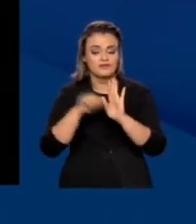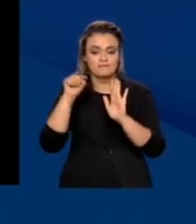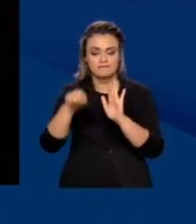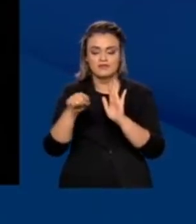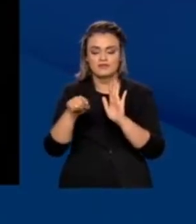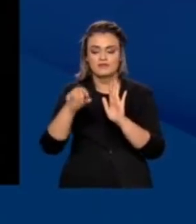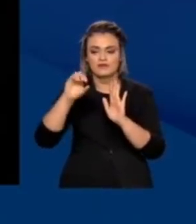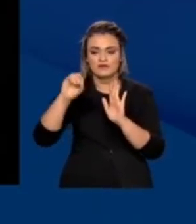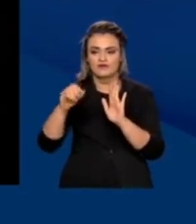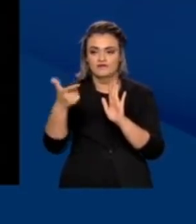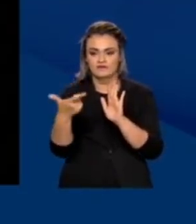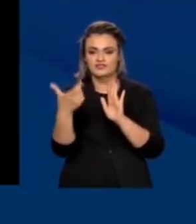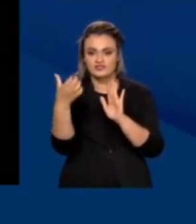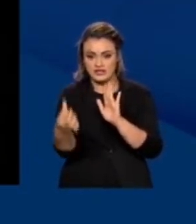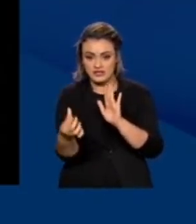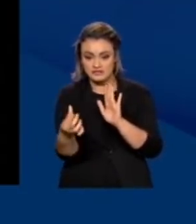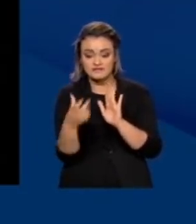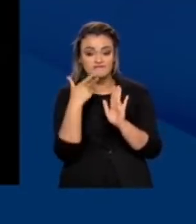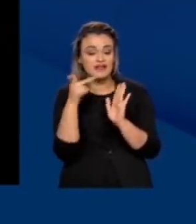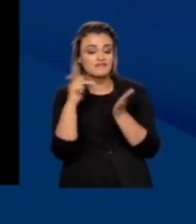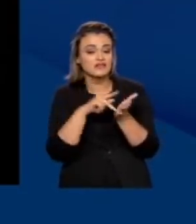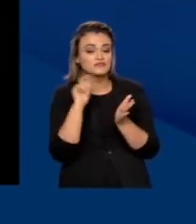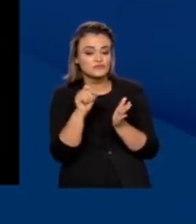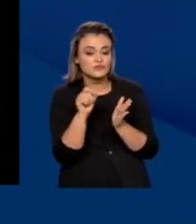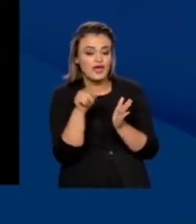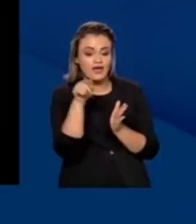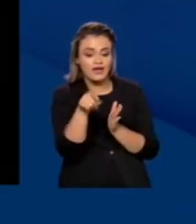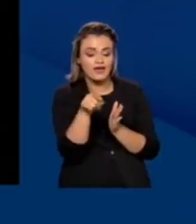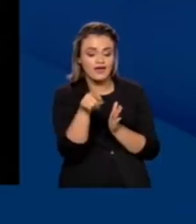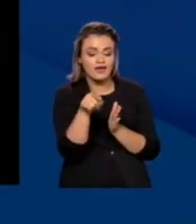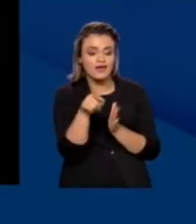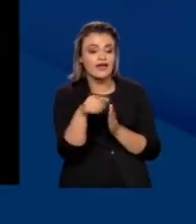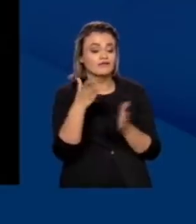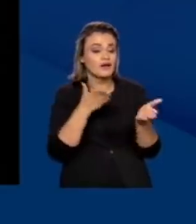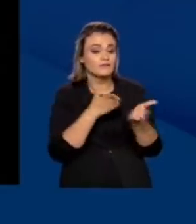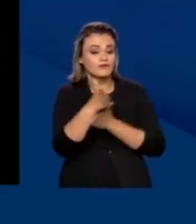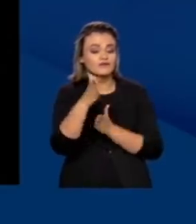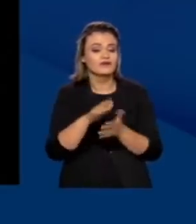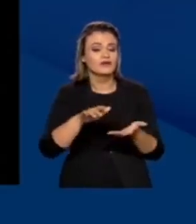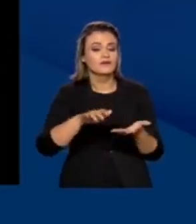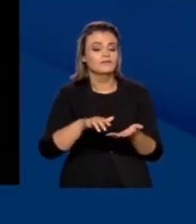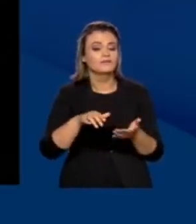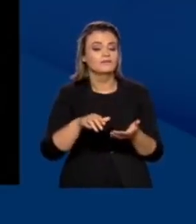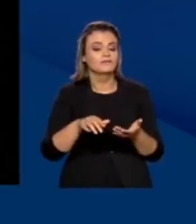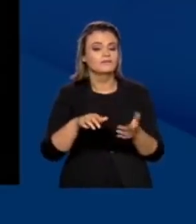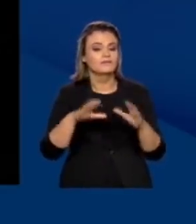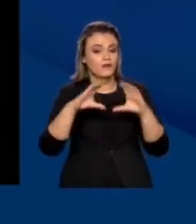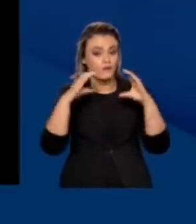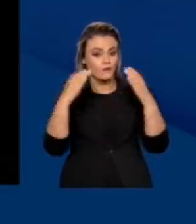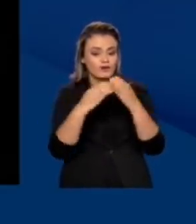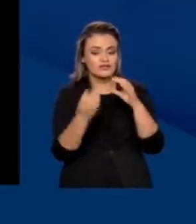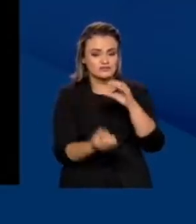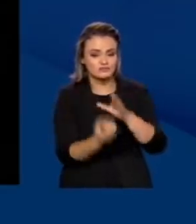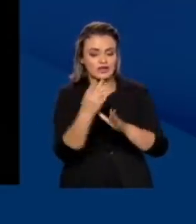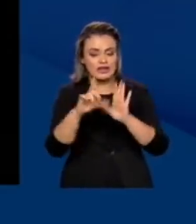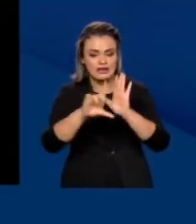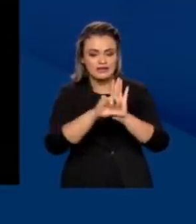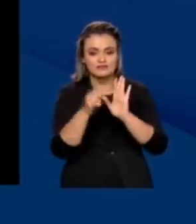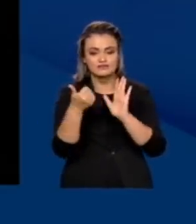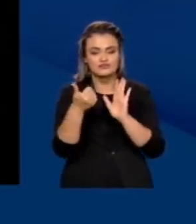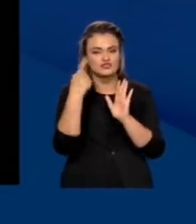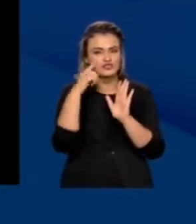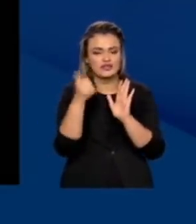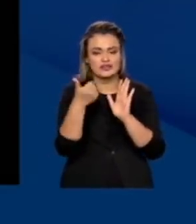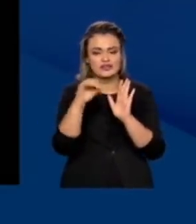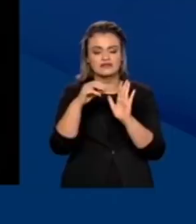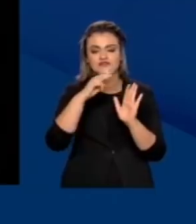1026, em 6 de janeiro de 2021, ela foi endossada, foi aprovada pelo Congresso Federal e convertida em lei no dia 10 de